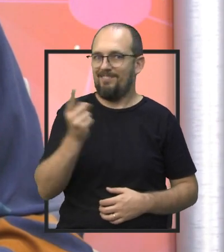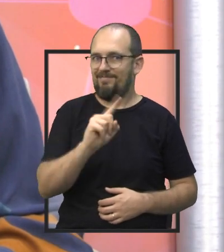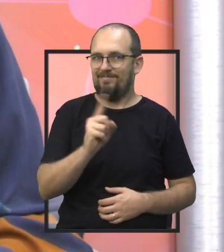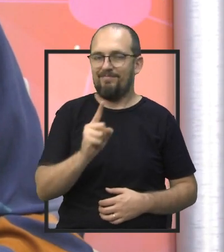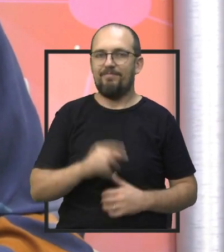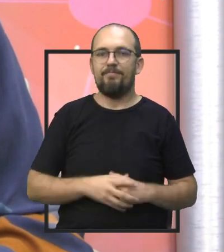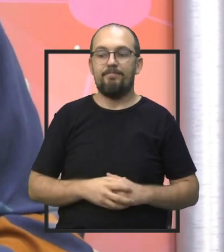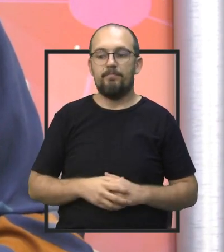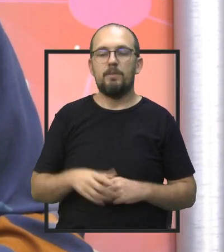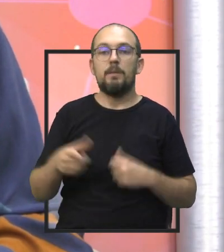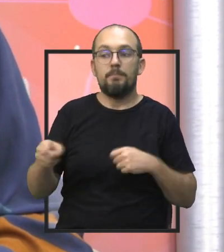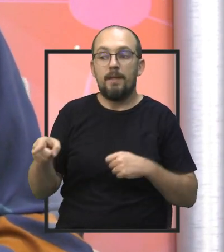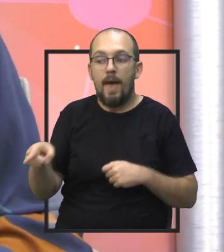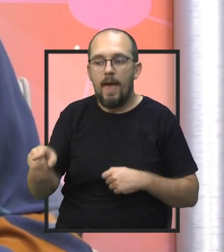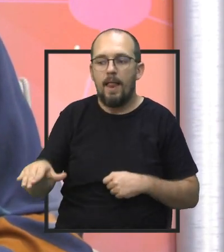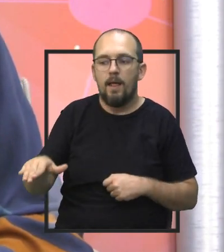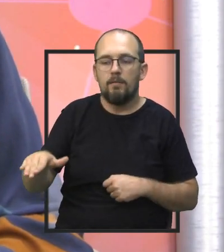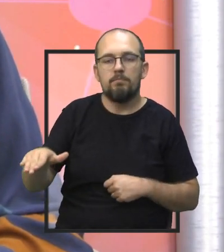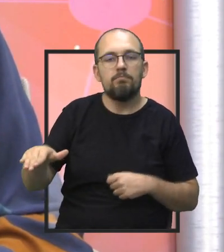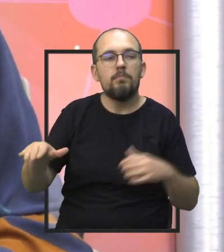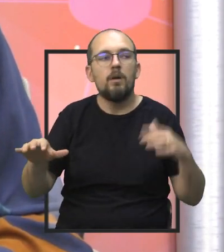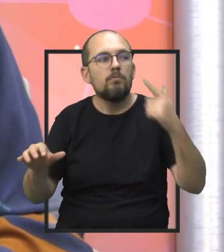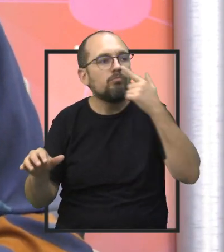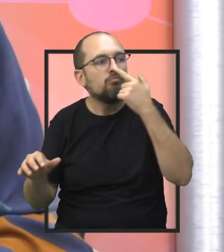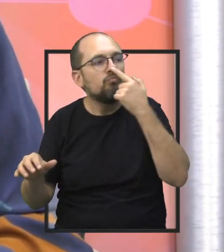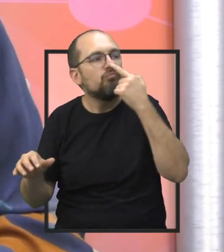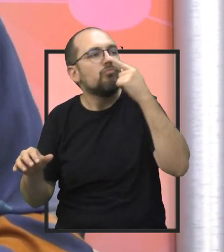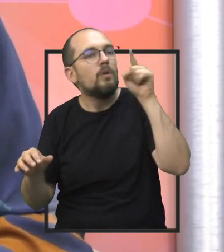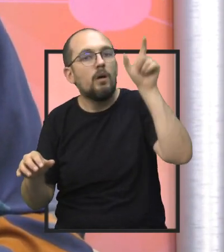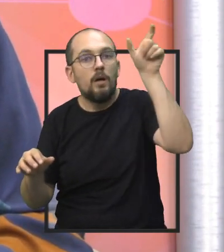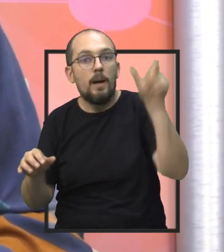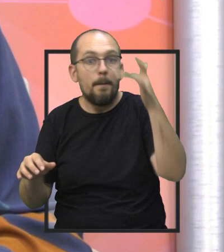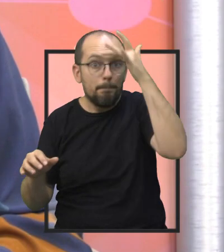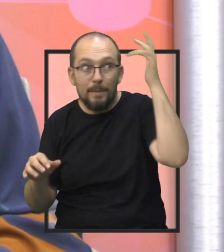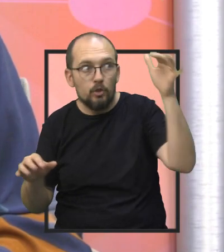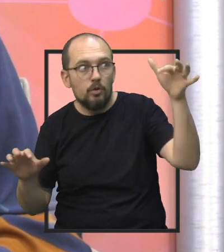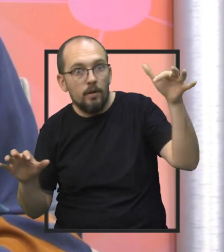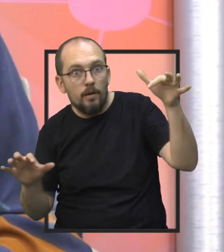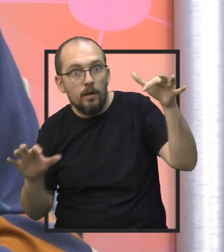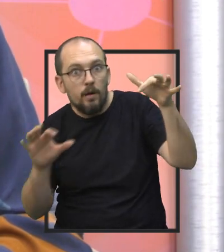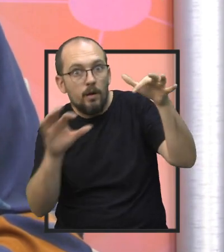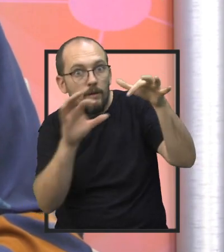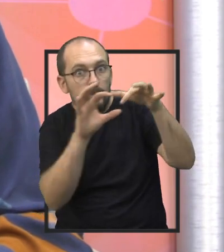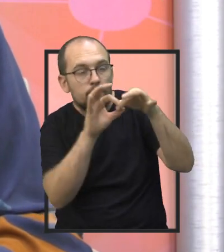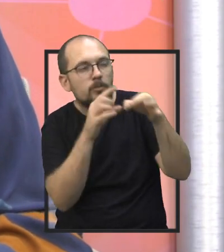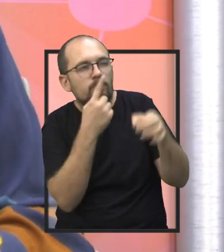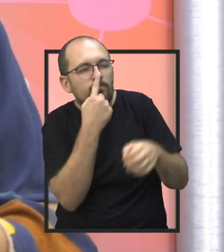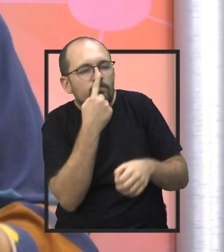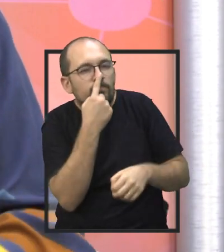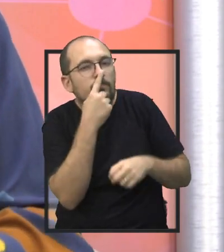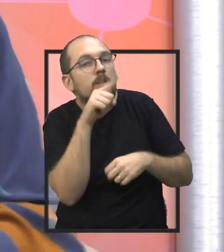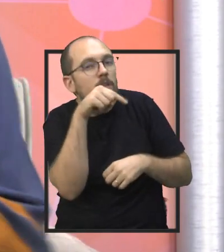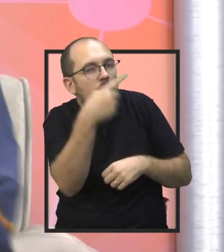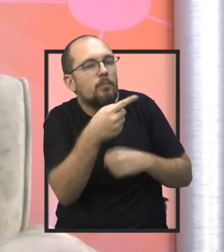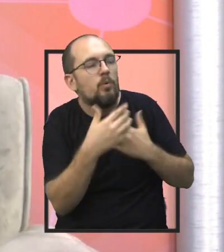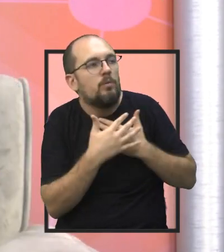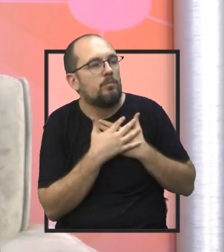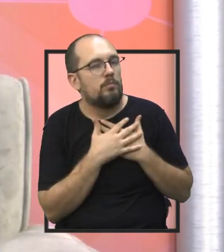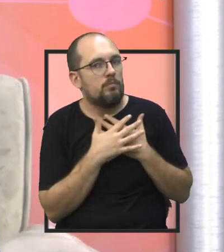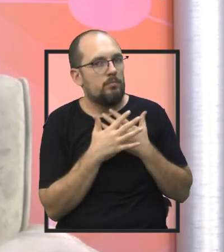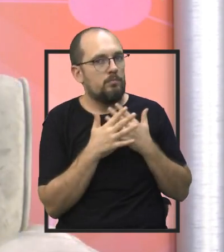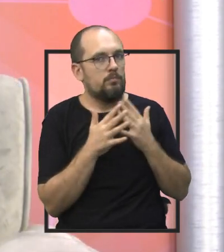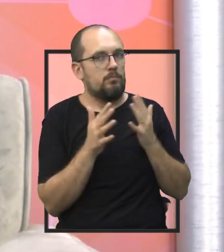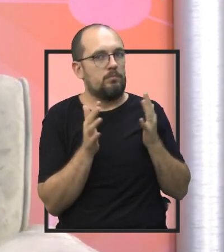Essa criança precisa ter um vínculo muito forte, ela se sentir extremamente acolhida, né, ouvida, para ela então ter